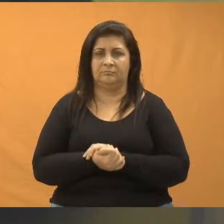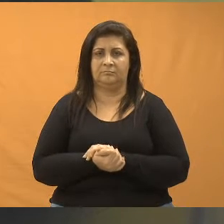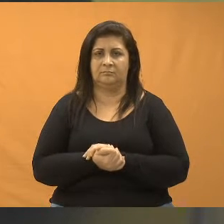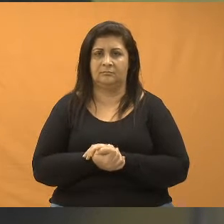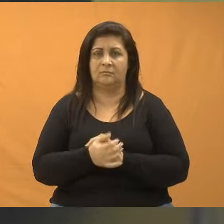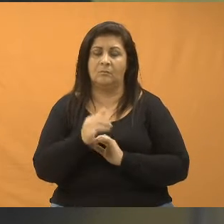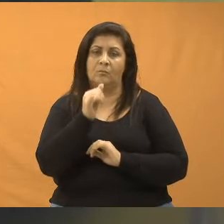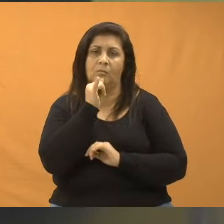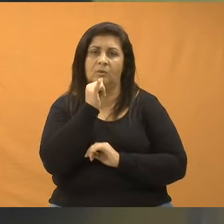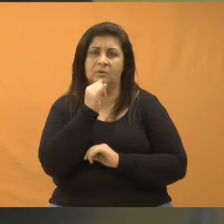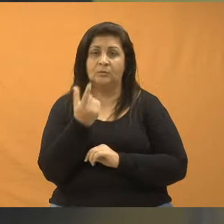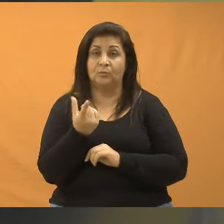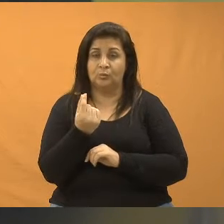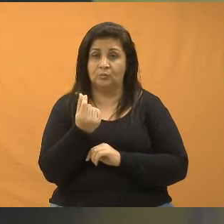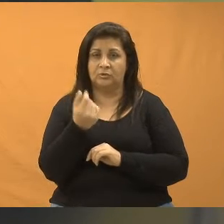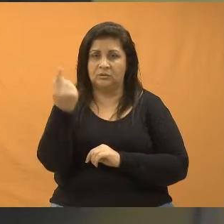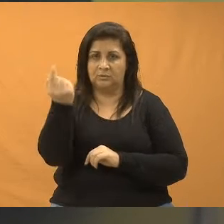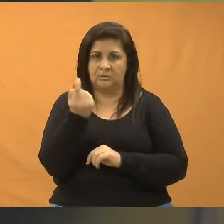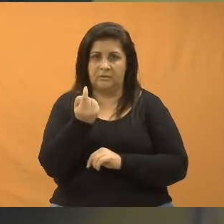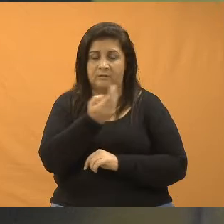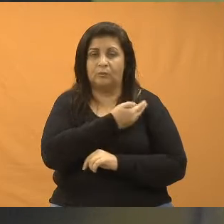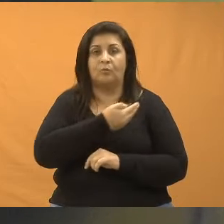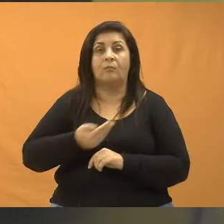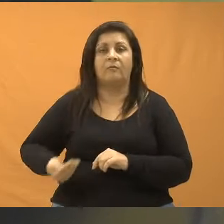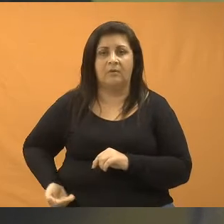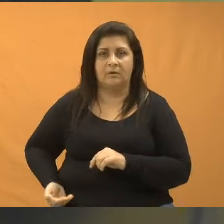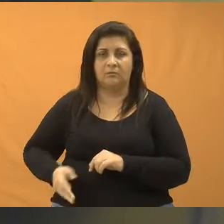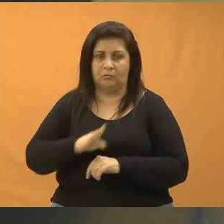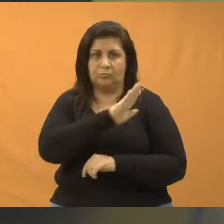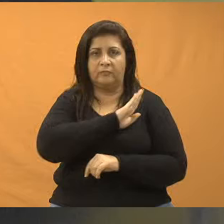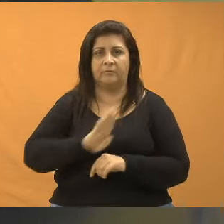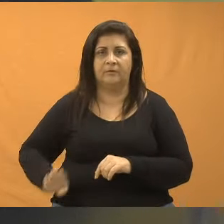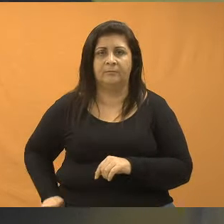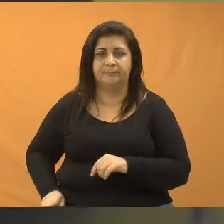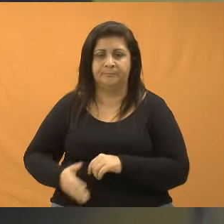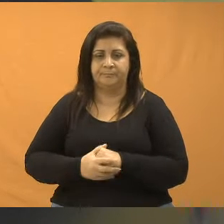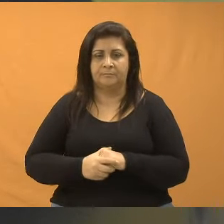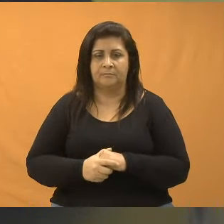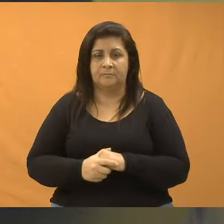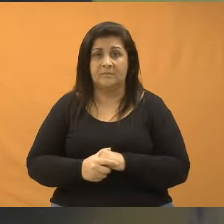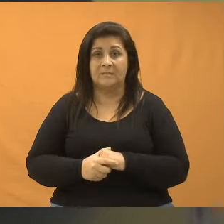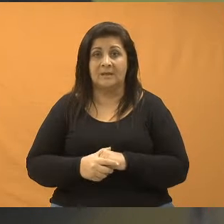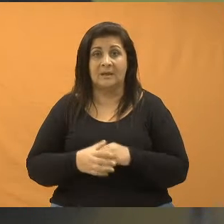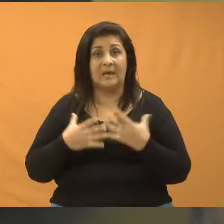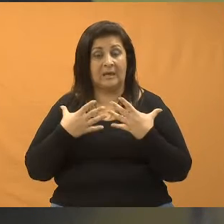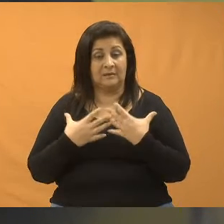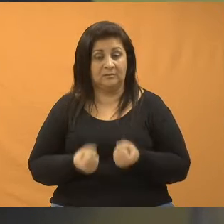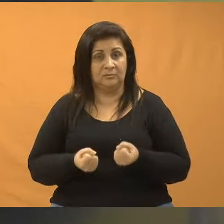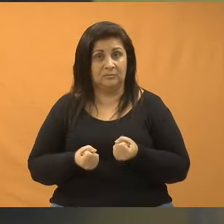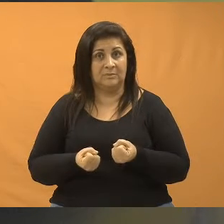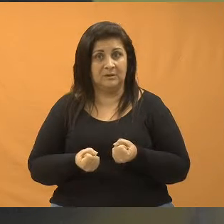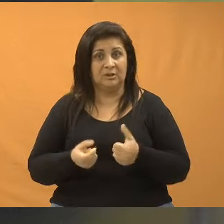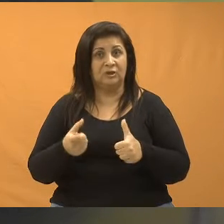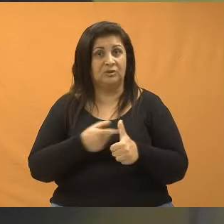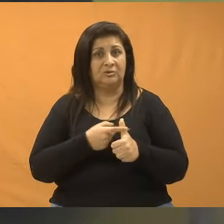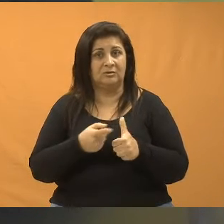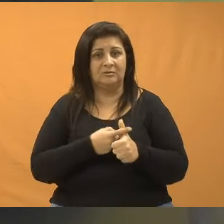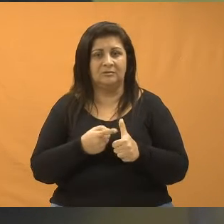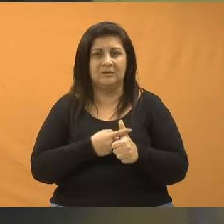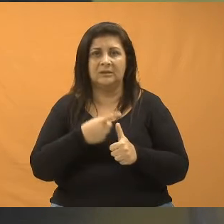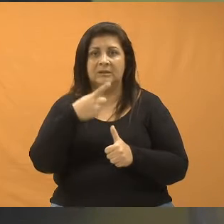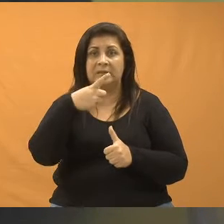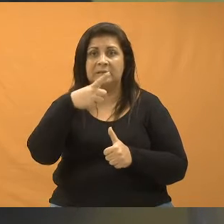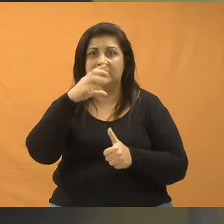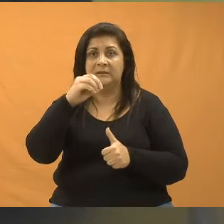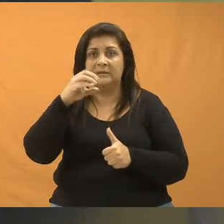do Tesouro, né? A gente tem uma arrecadação de 500 milhões de reais, e a gente vai estar assumindo uma dívida de 100 milhões de reais de